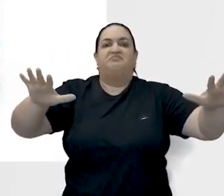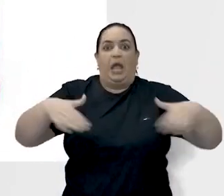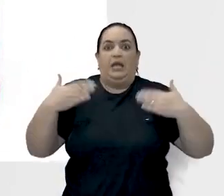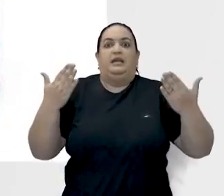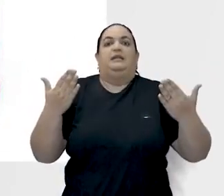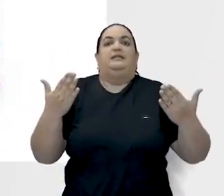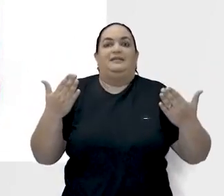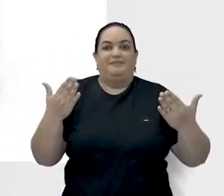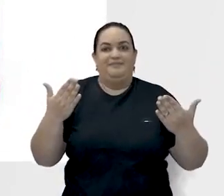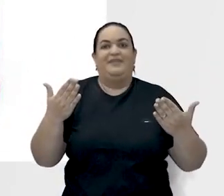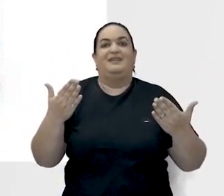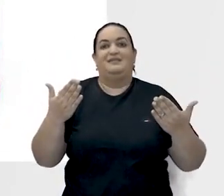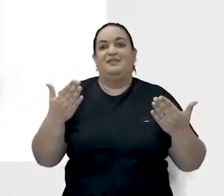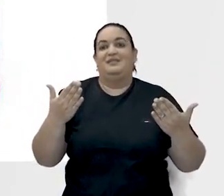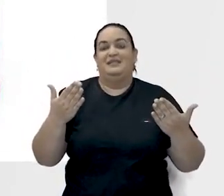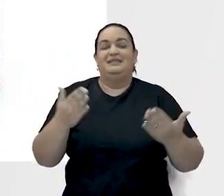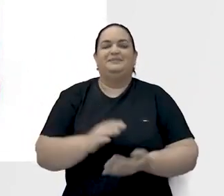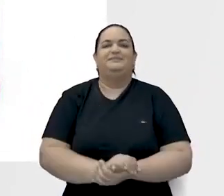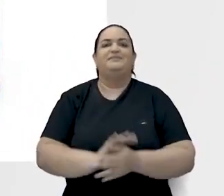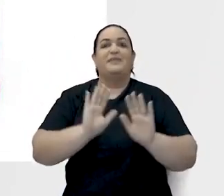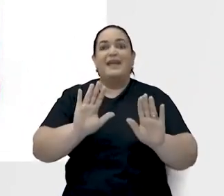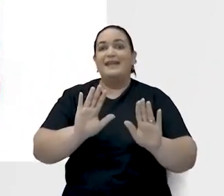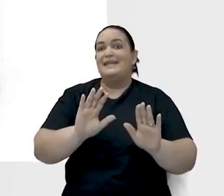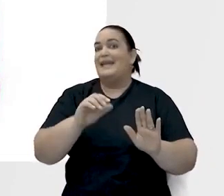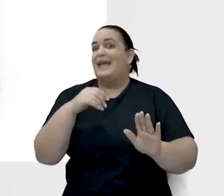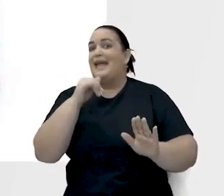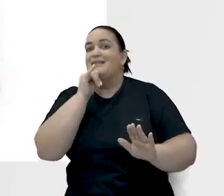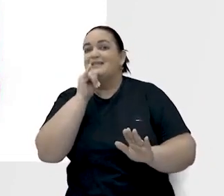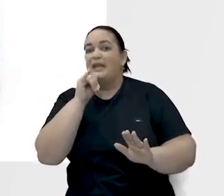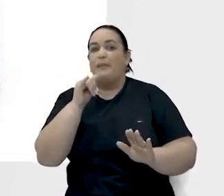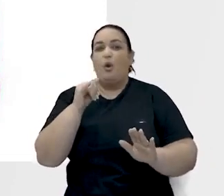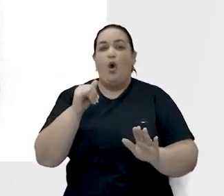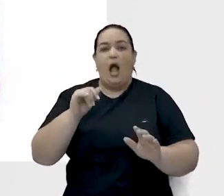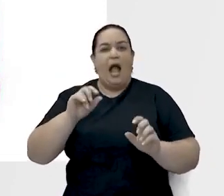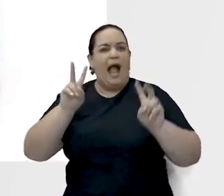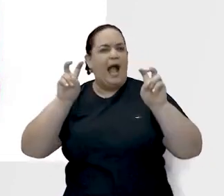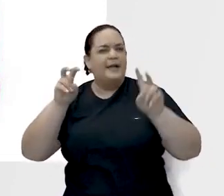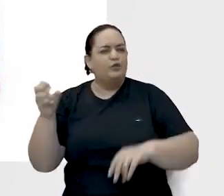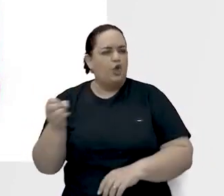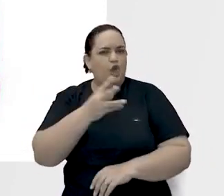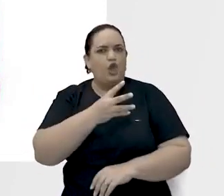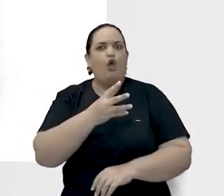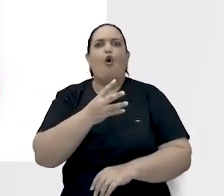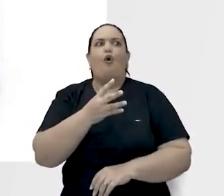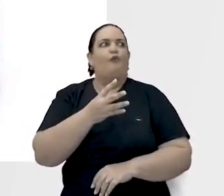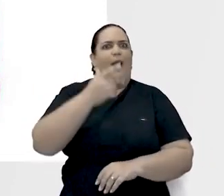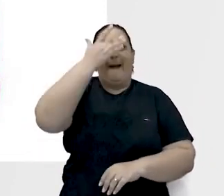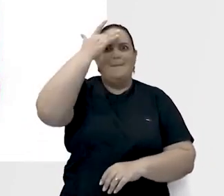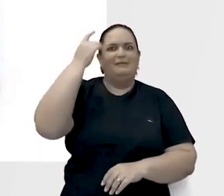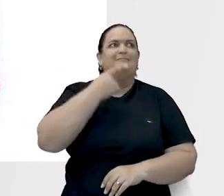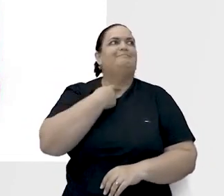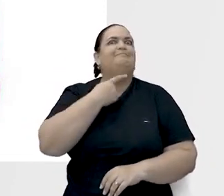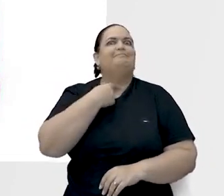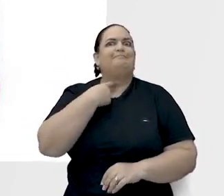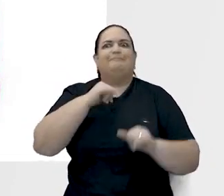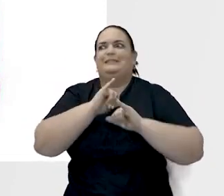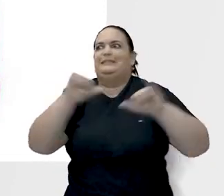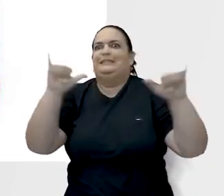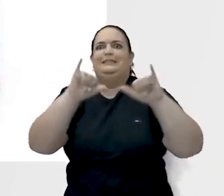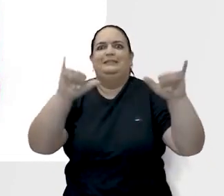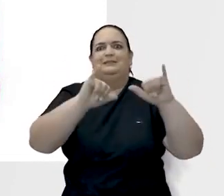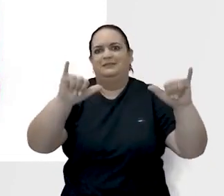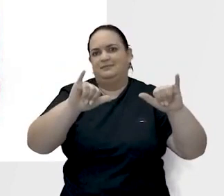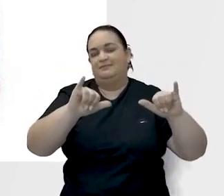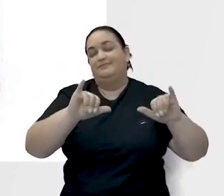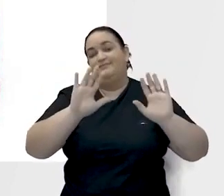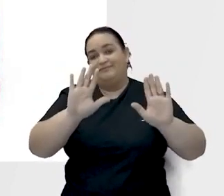surpreendente, inédita for, né, mais as pessoas vão querer espalhar essa notícia. E quem tem essa